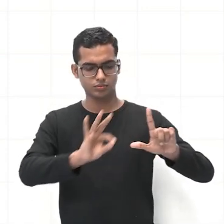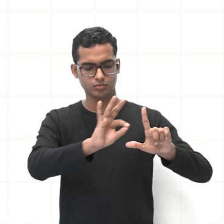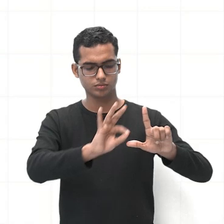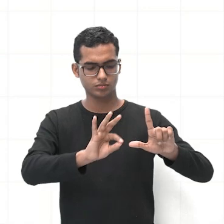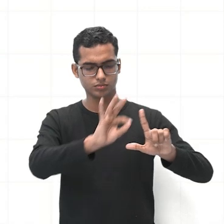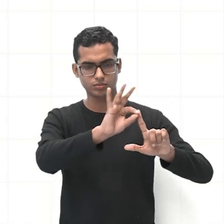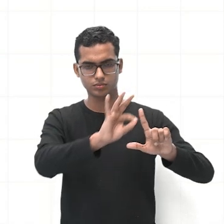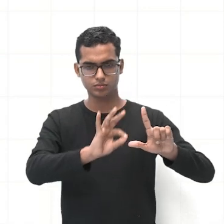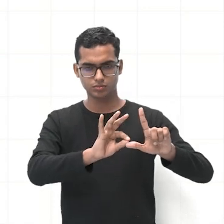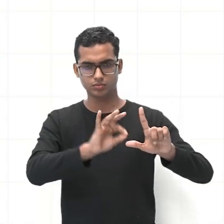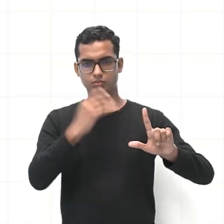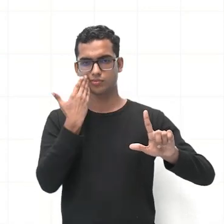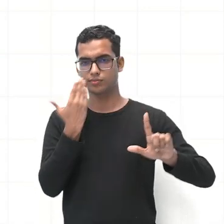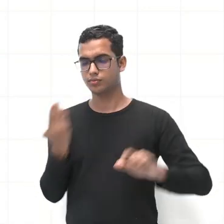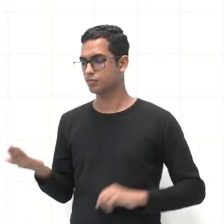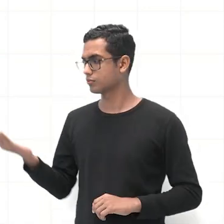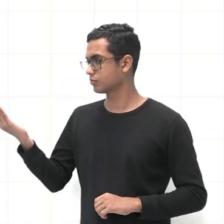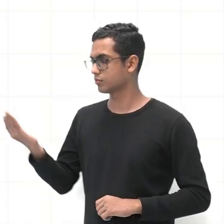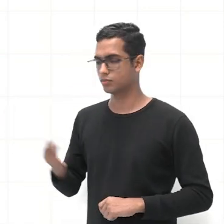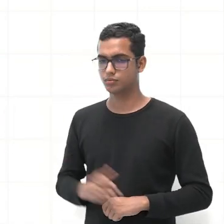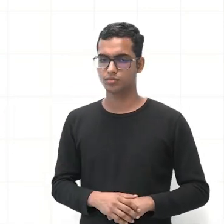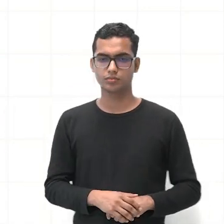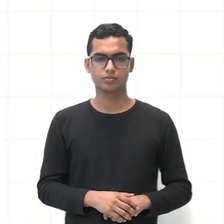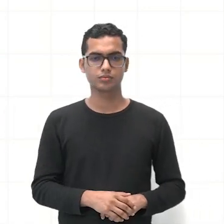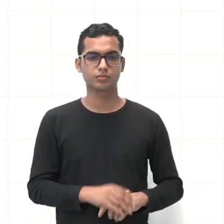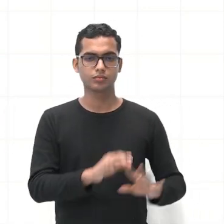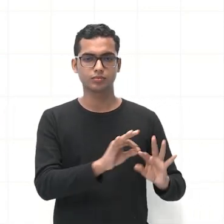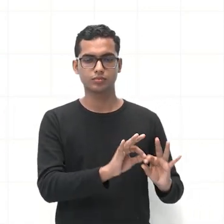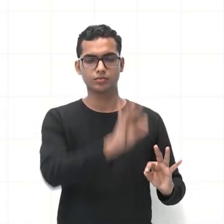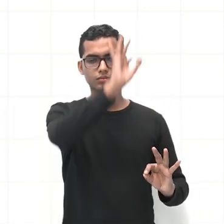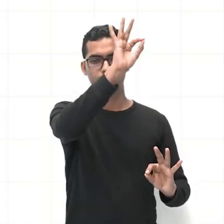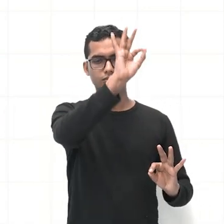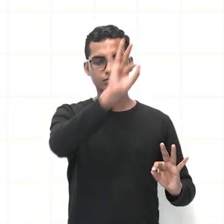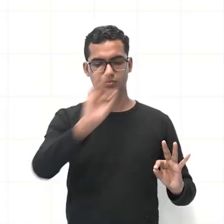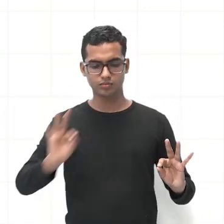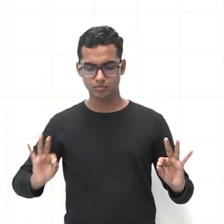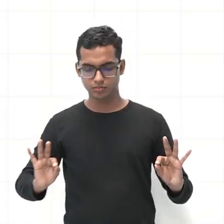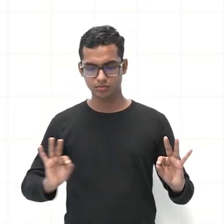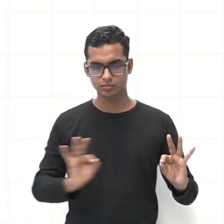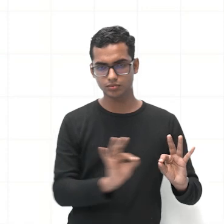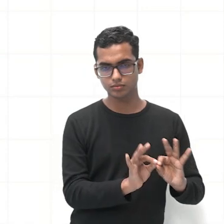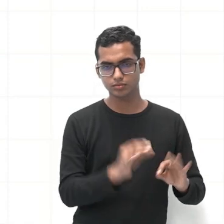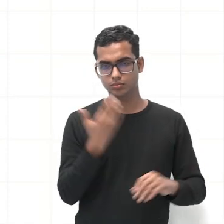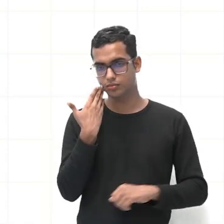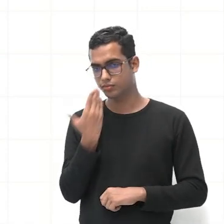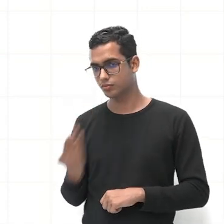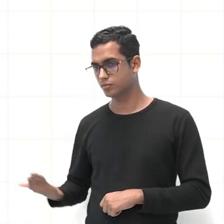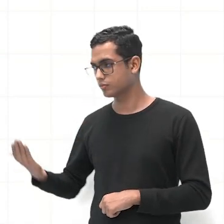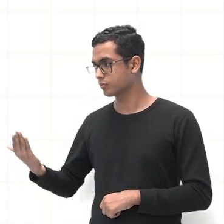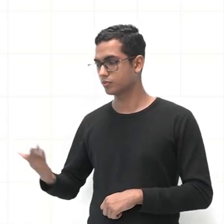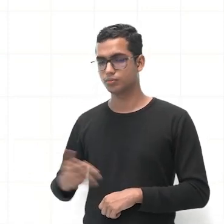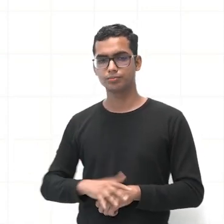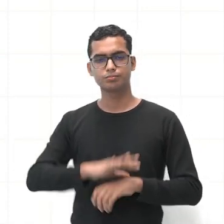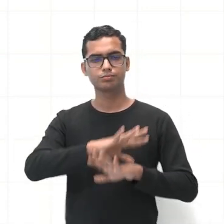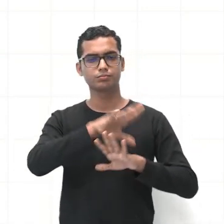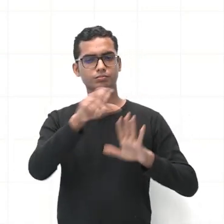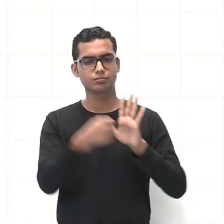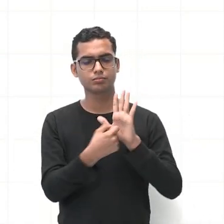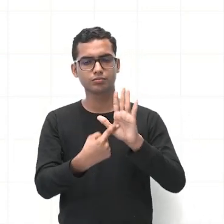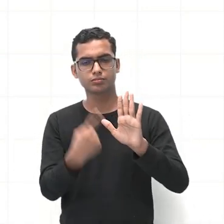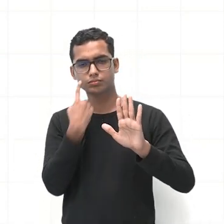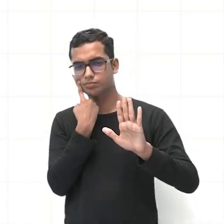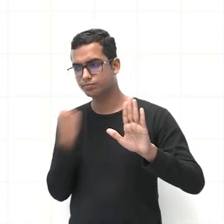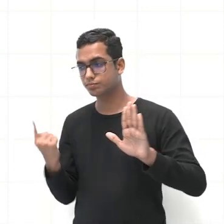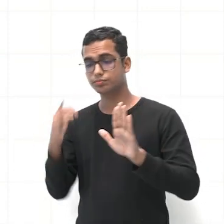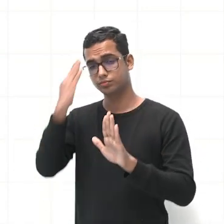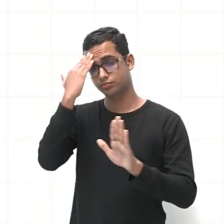né? Vem com um sinal aqui dentro, um ponto aqui dentro. Quando você vê esse símbolo aqui, você já sabe que se trata de